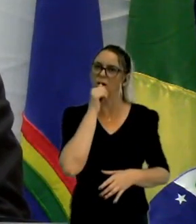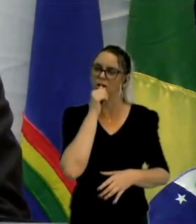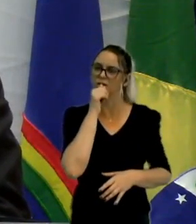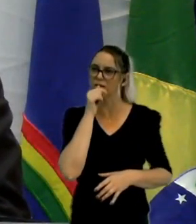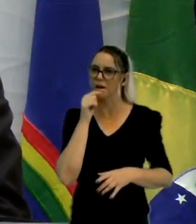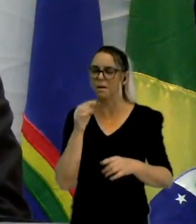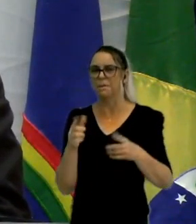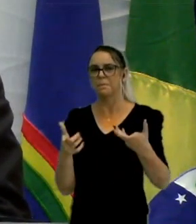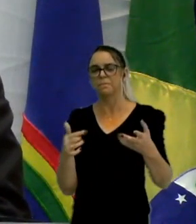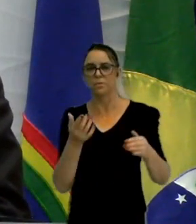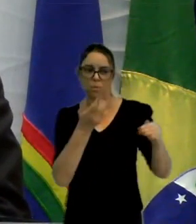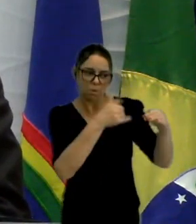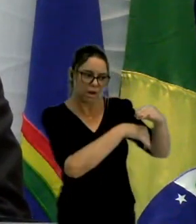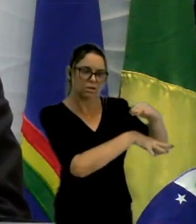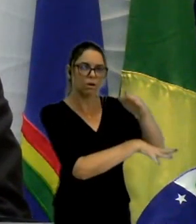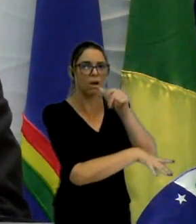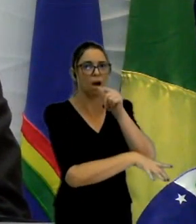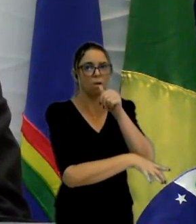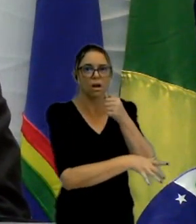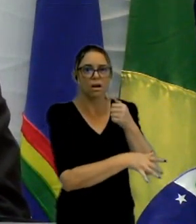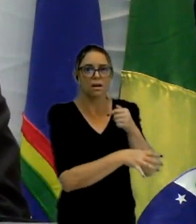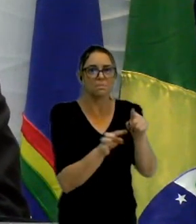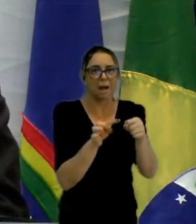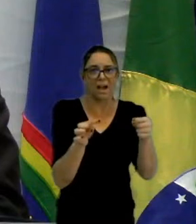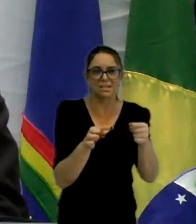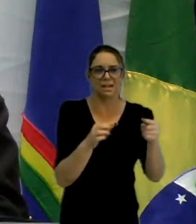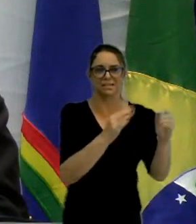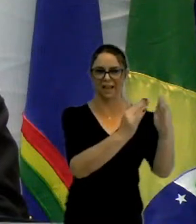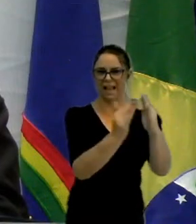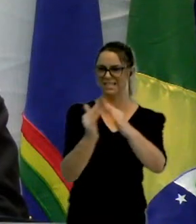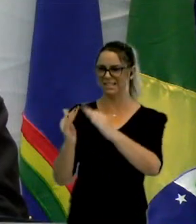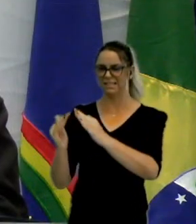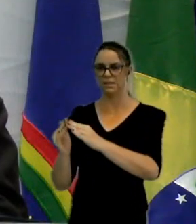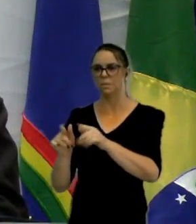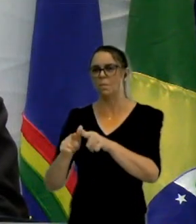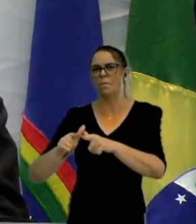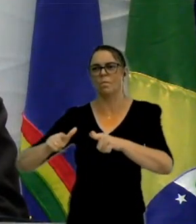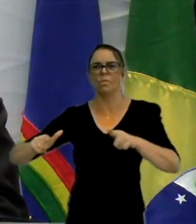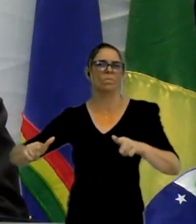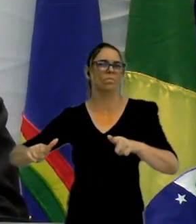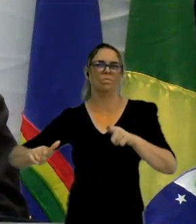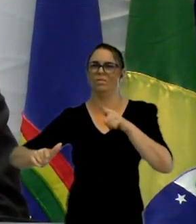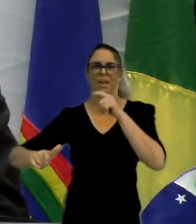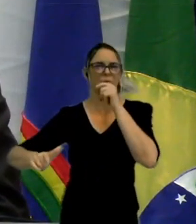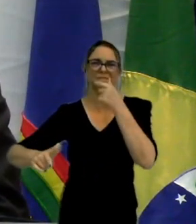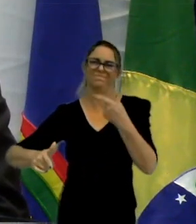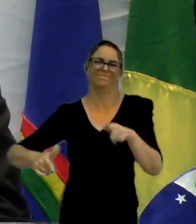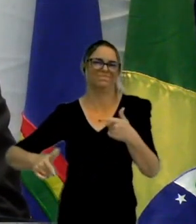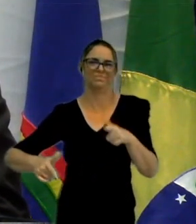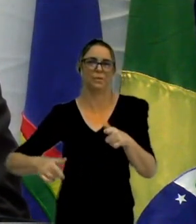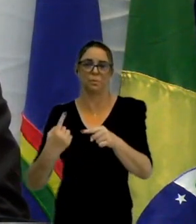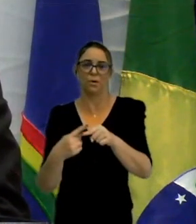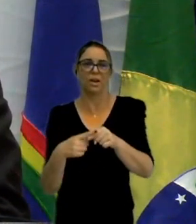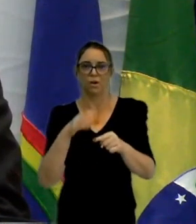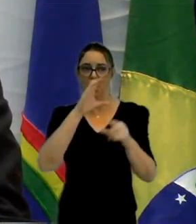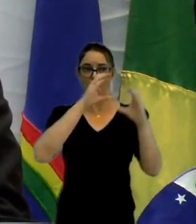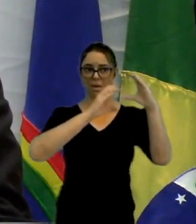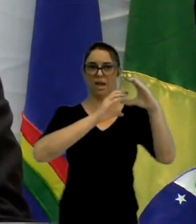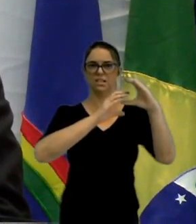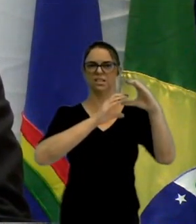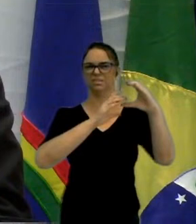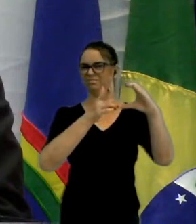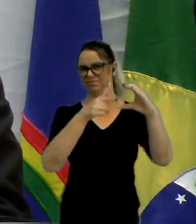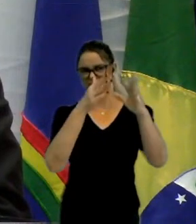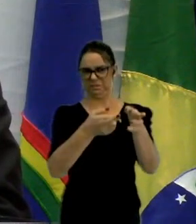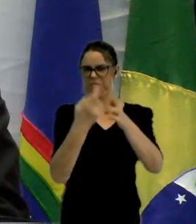disso, o reservatório de água da nossa população vazio por incompetência, incapacidade da Compesa em colocar água nas